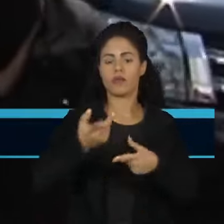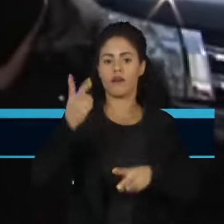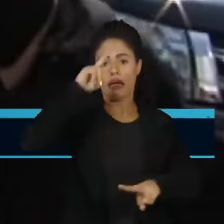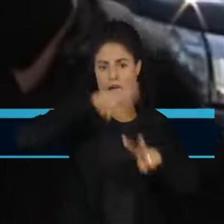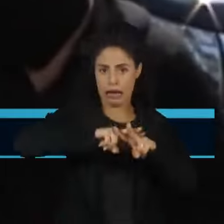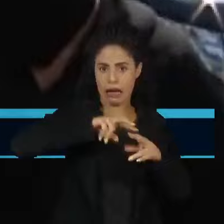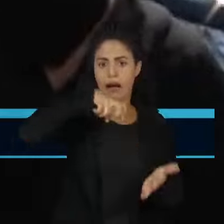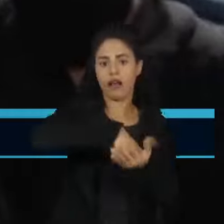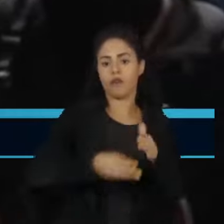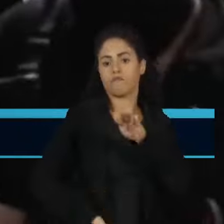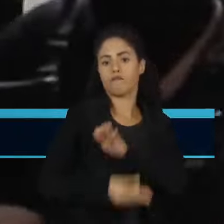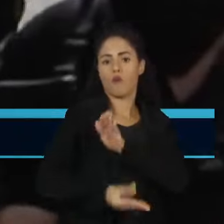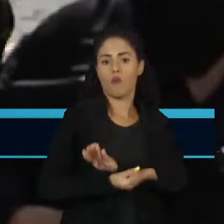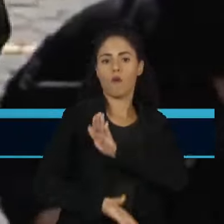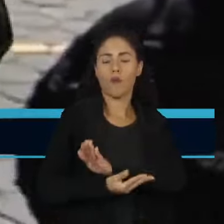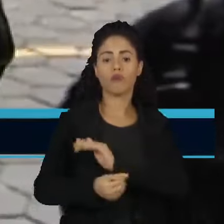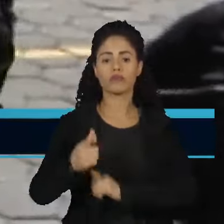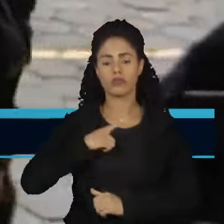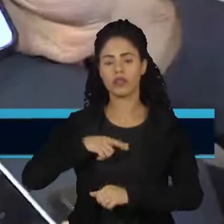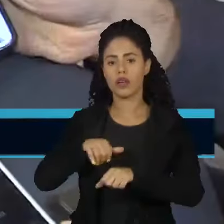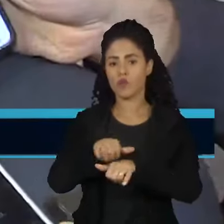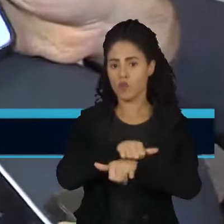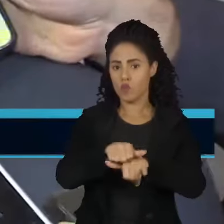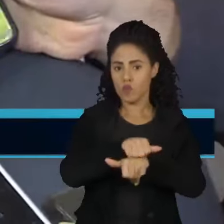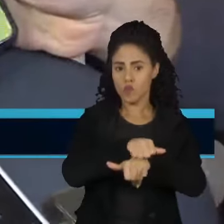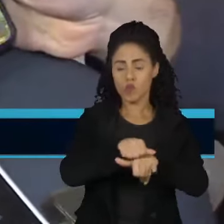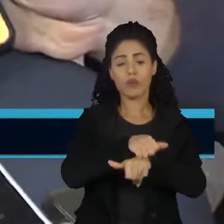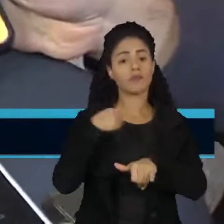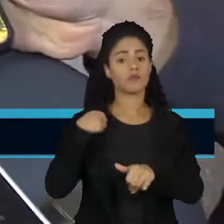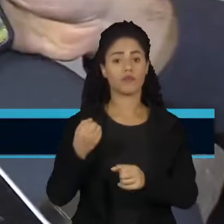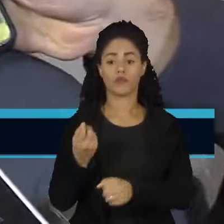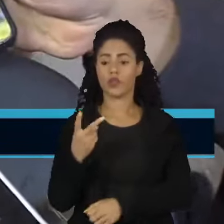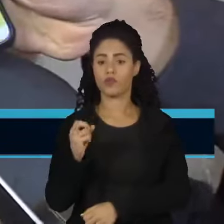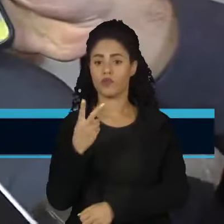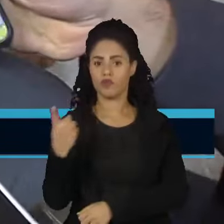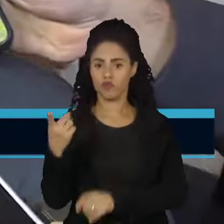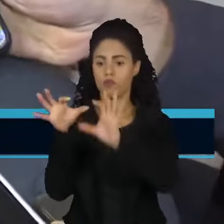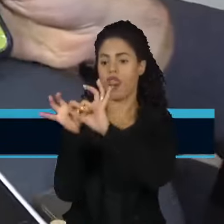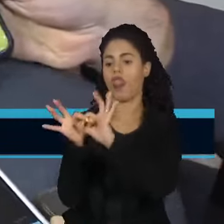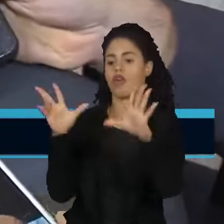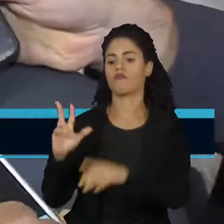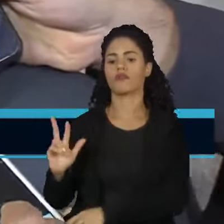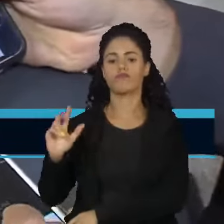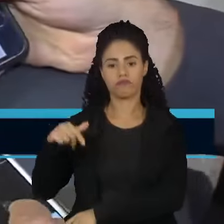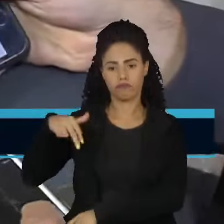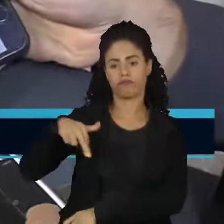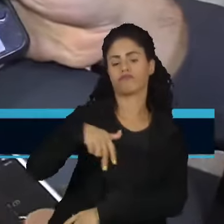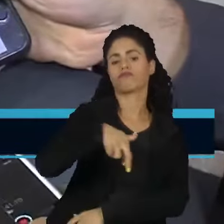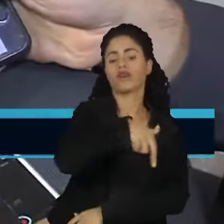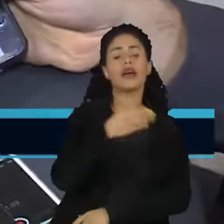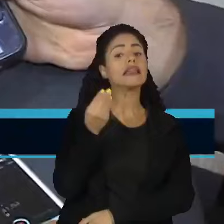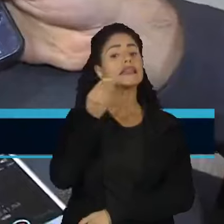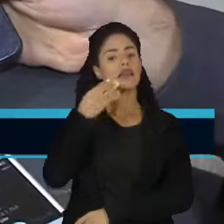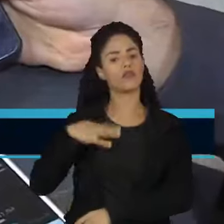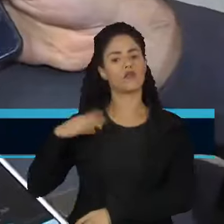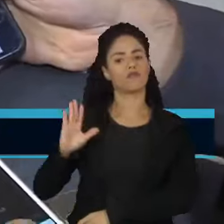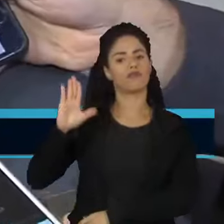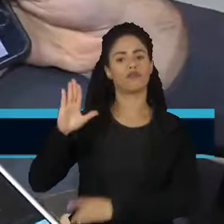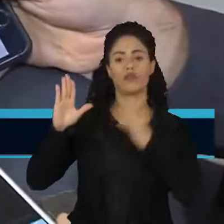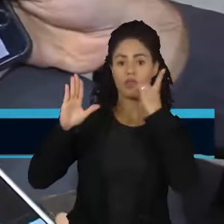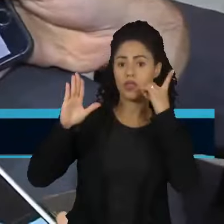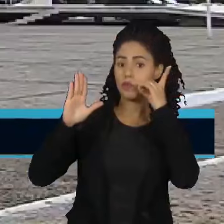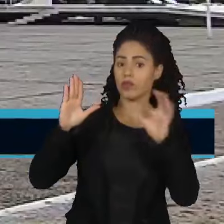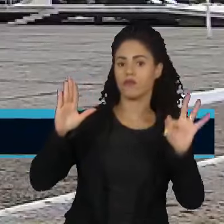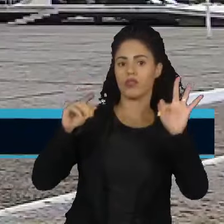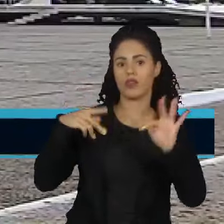por corrupção na Operação Lava Jato. Libertado em 2021, no ano seguinte tentou ser candidato a deputado federal por